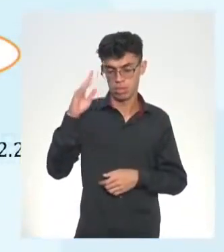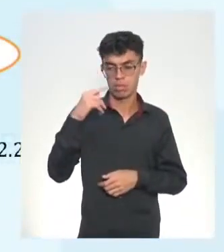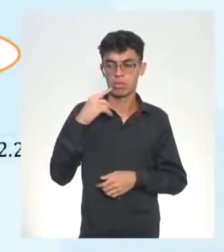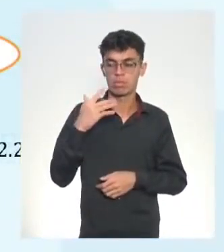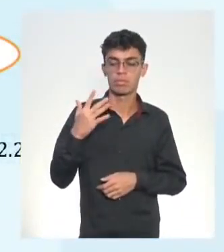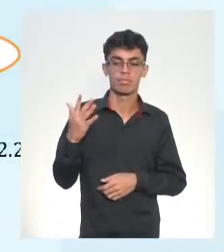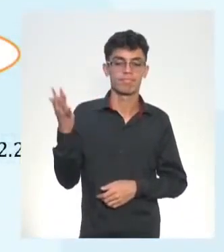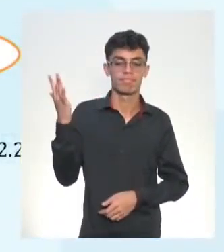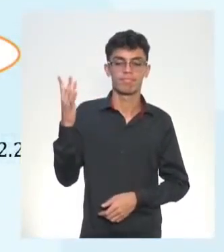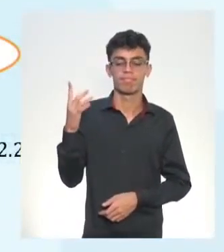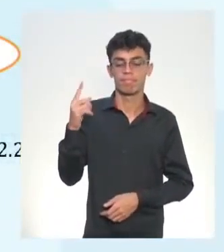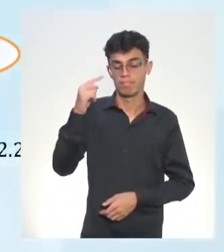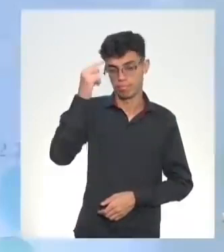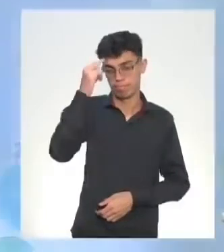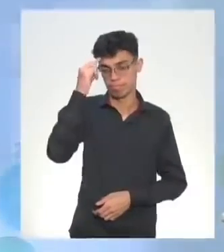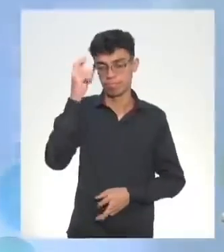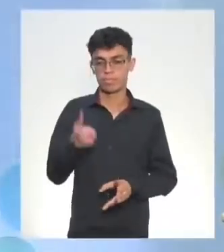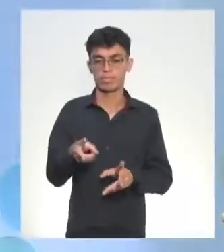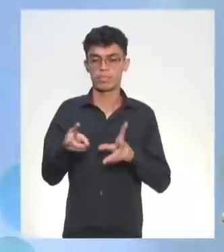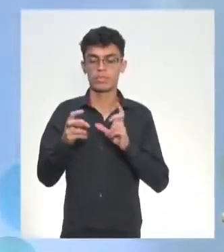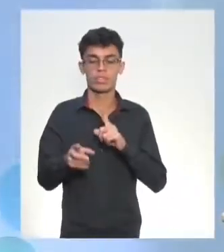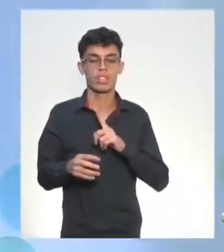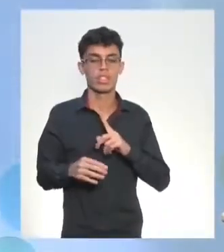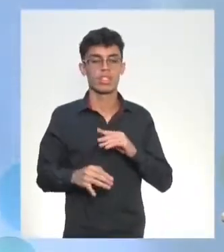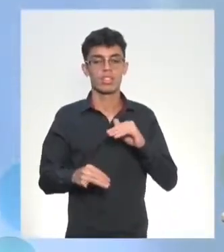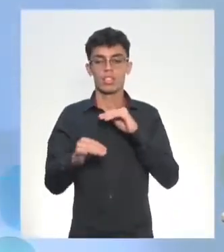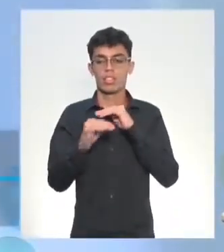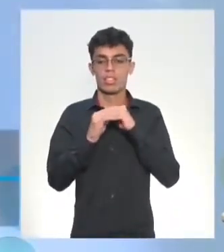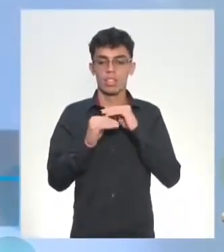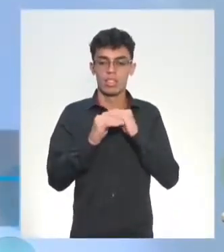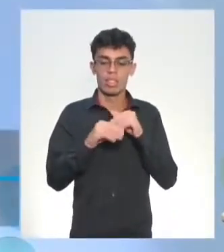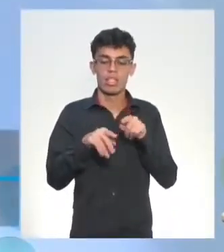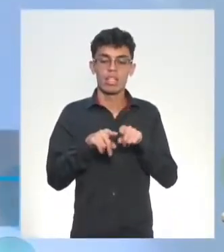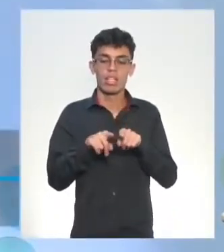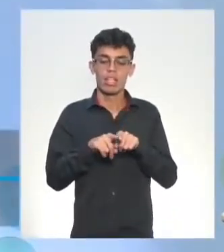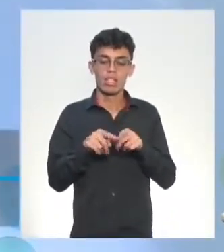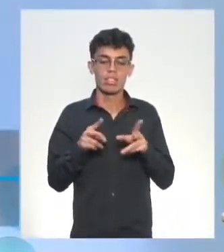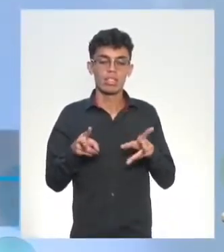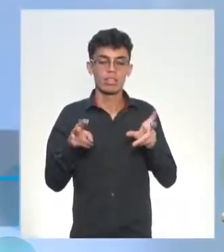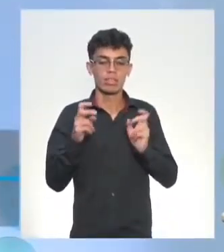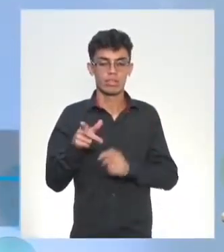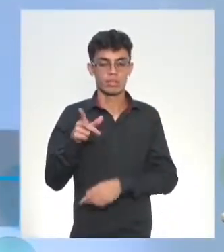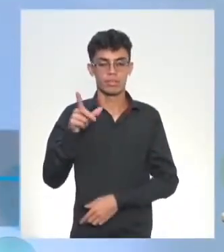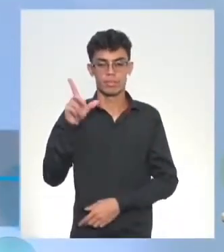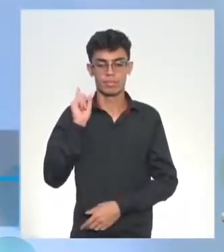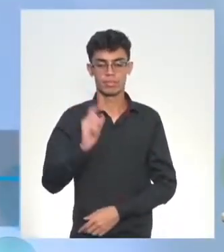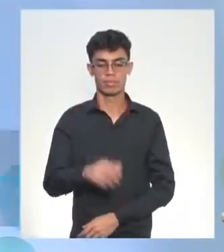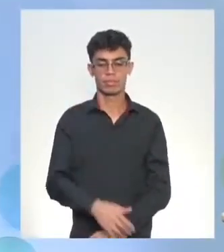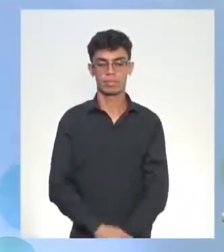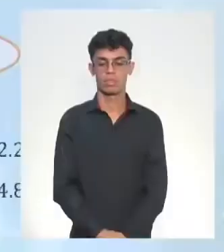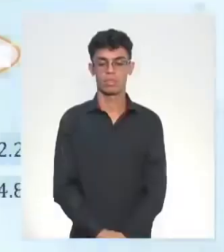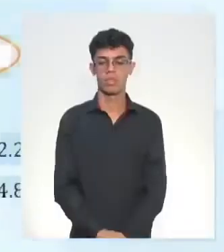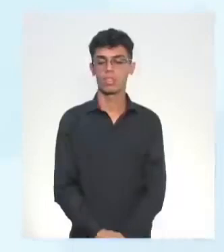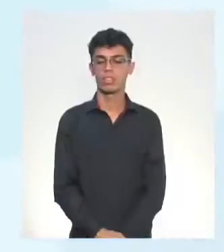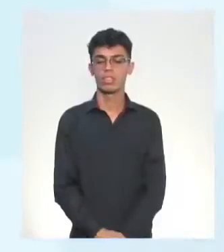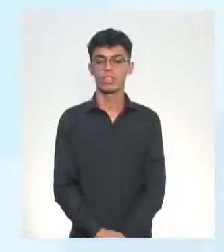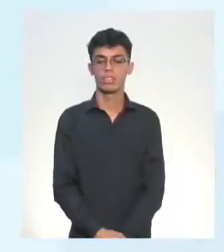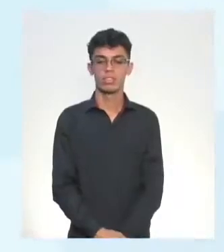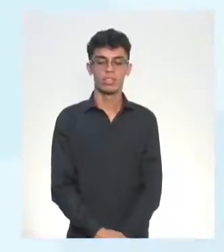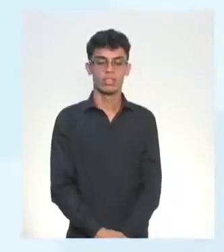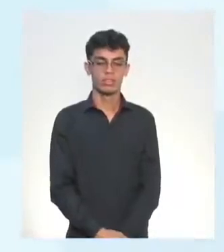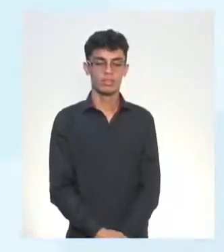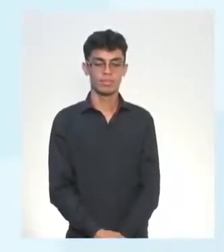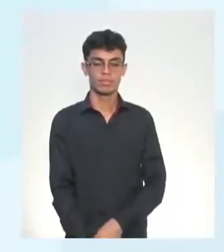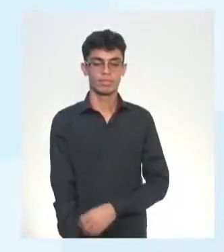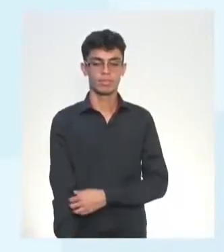né? Dessa ideia. Eu percebo que tem um padrão. Eles também perceberam no passado. Então, olha lá, ó. Mudando para o